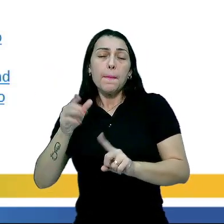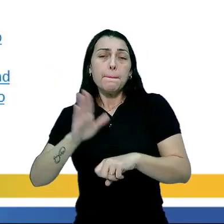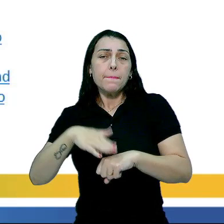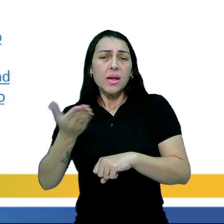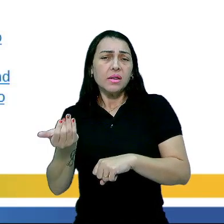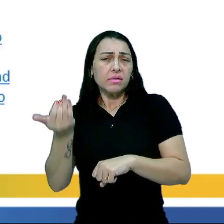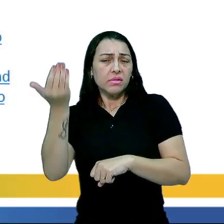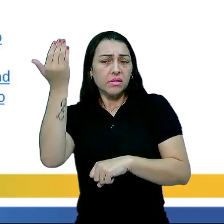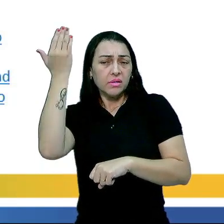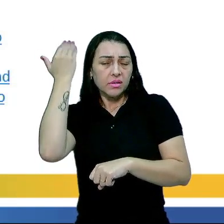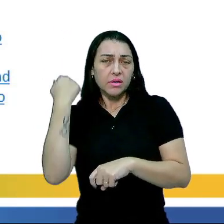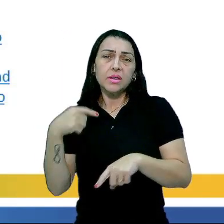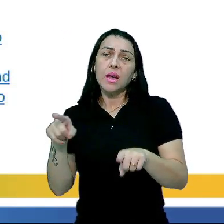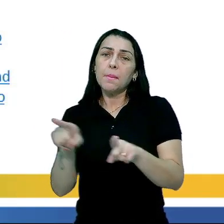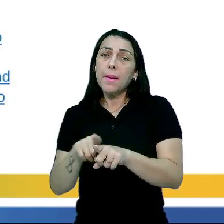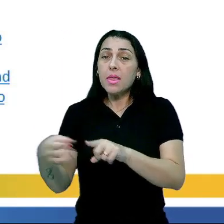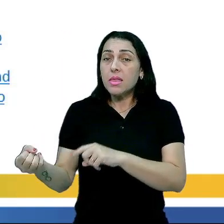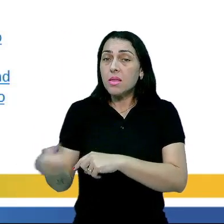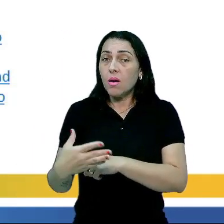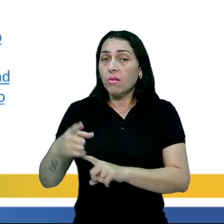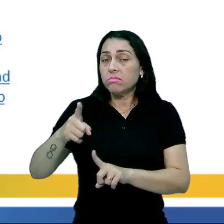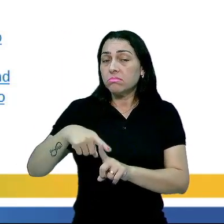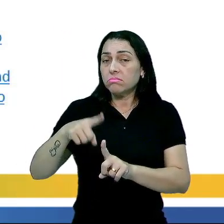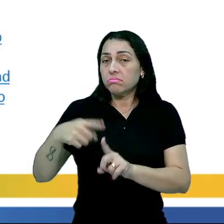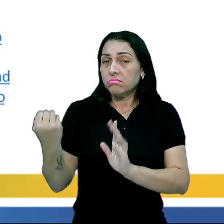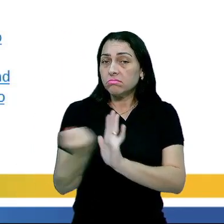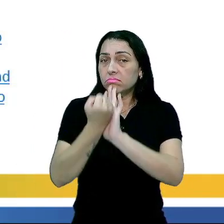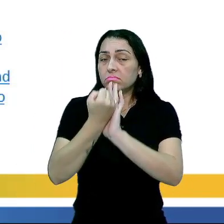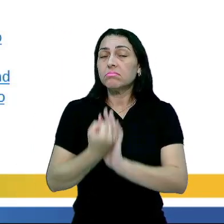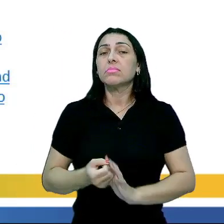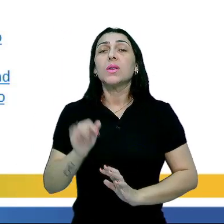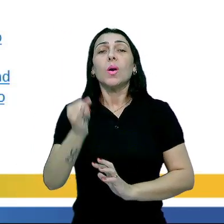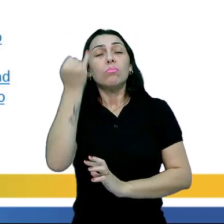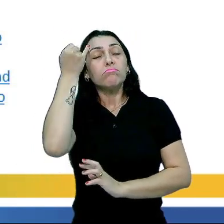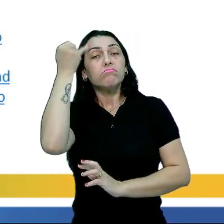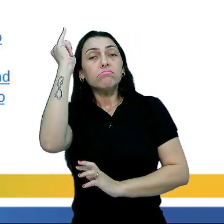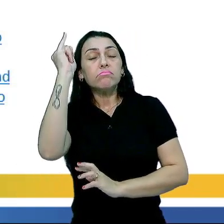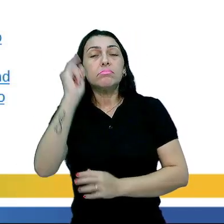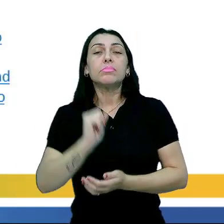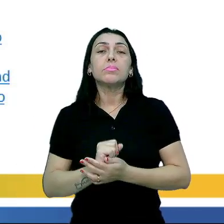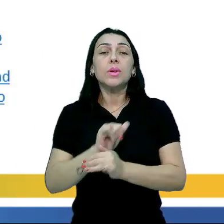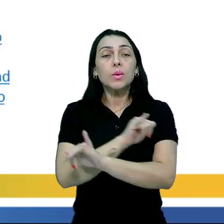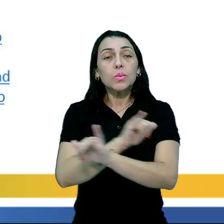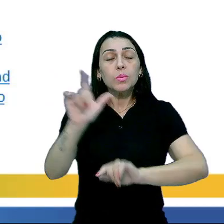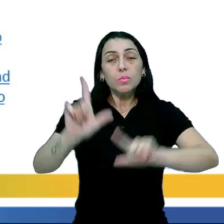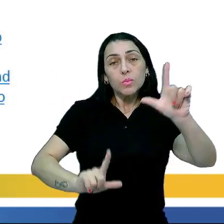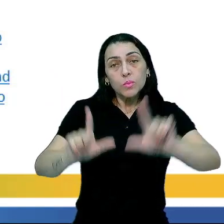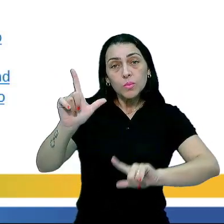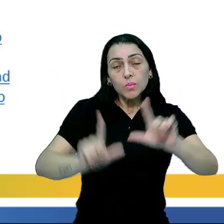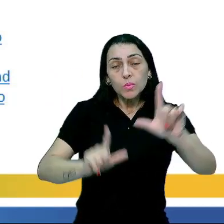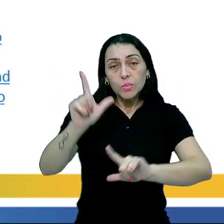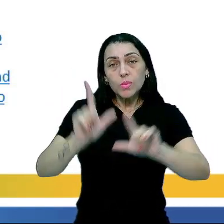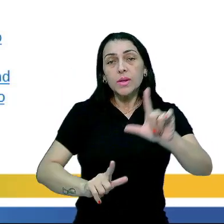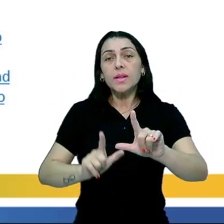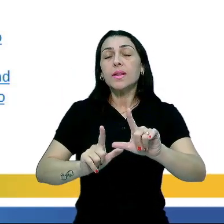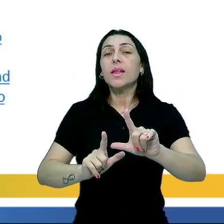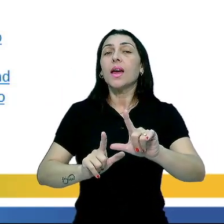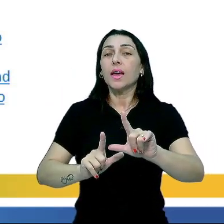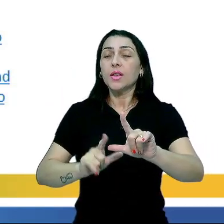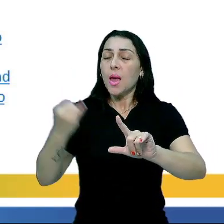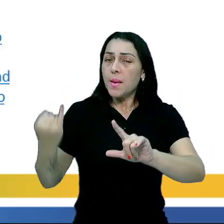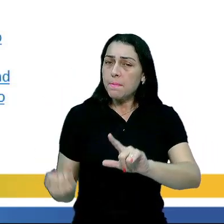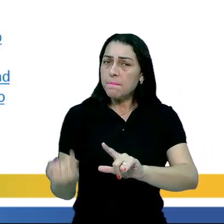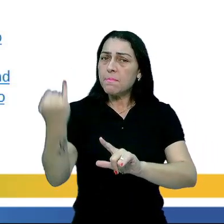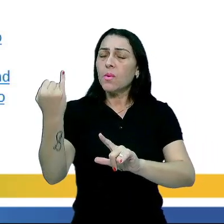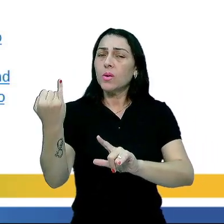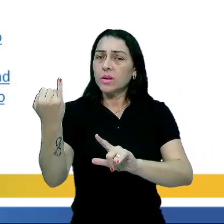antigas e marcas recentes. A ideia central é Publicidade é a alma do negócio. Então, eu já